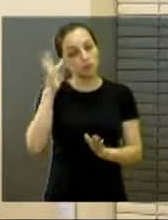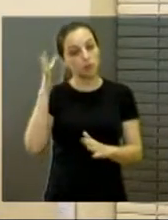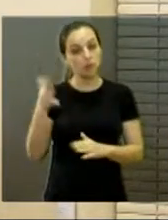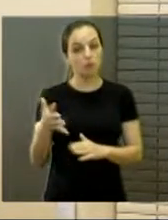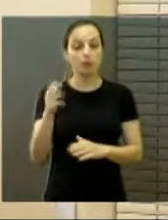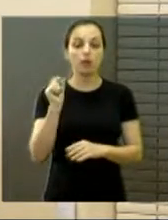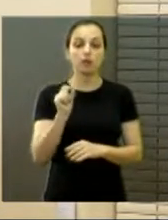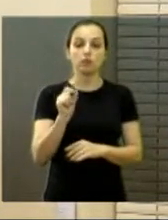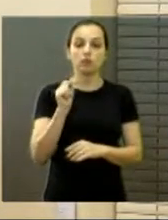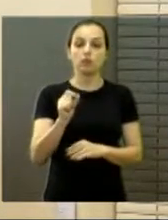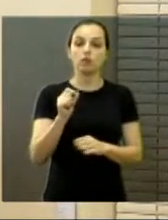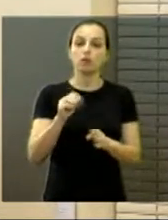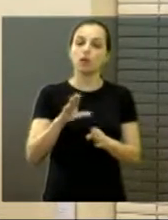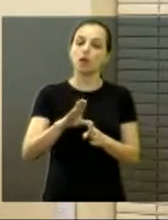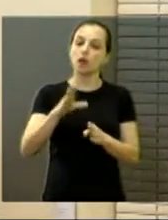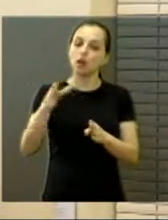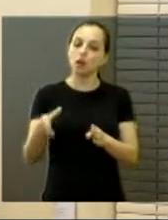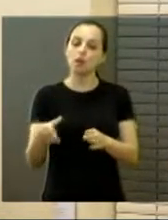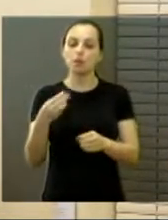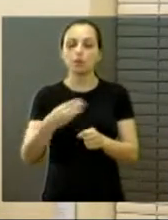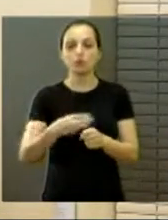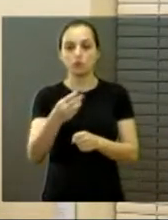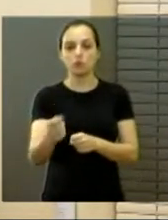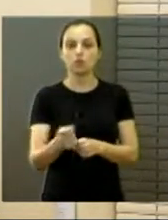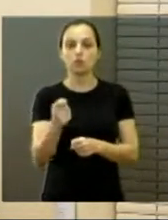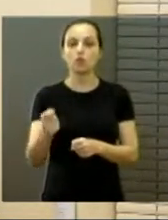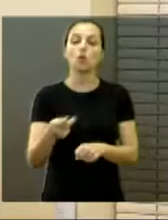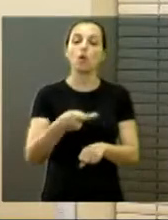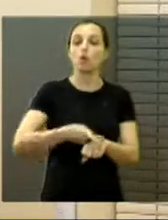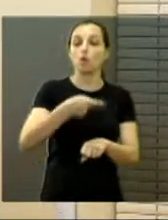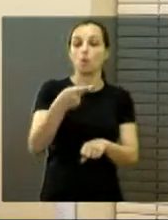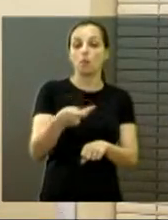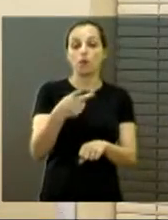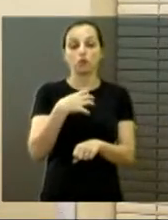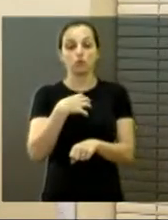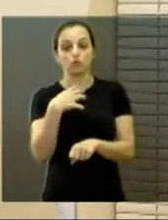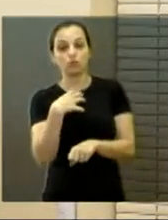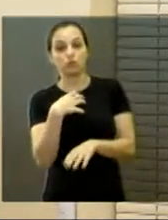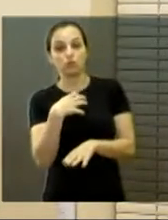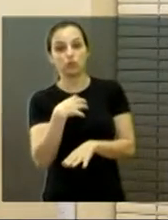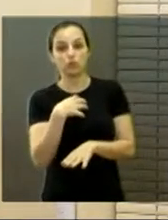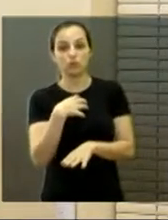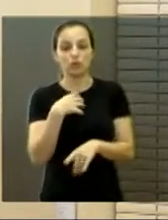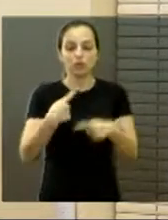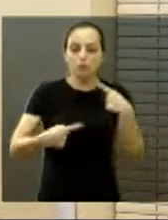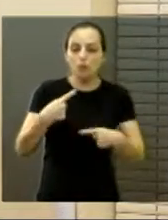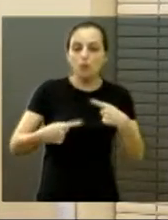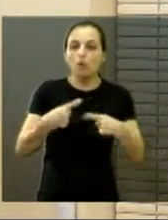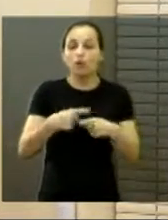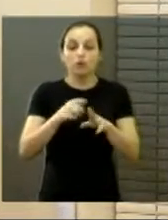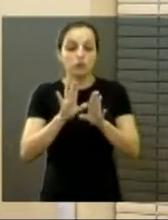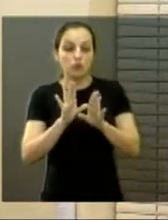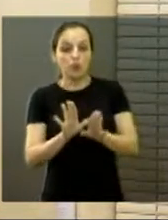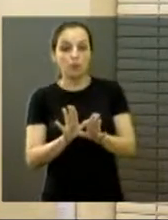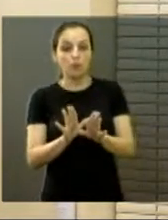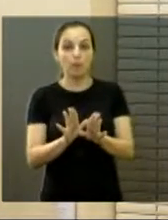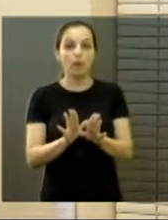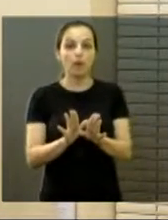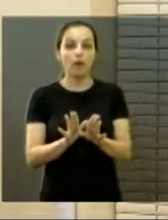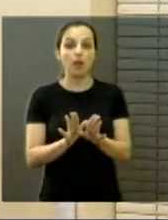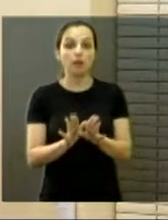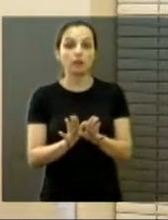principalmente, que a Câmara Municipal não tratasse um prêmio desse de uma forma política, mas é de